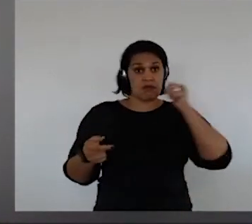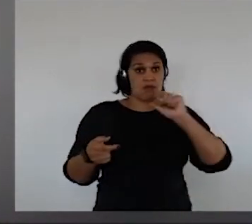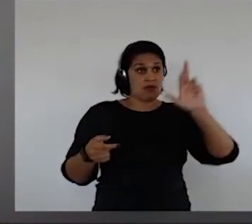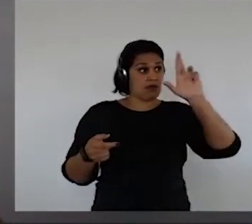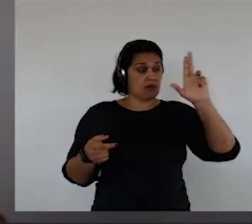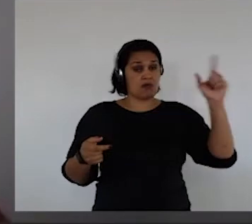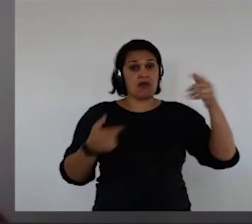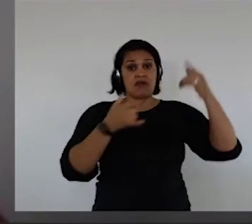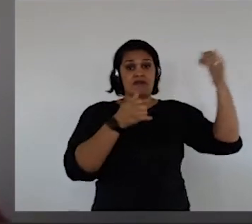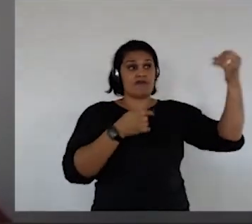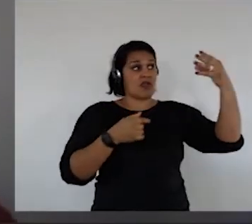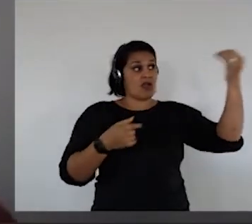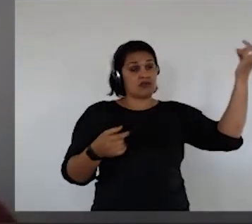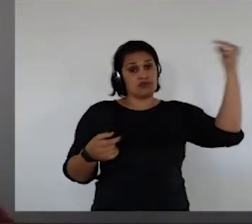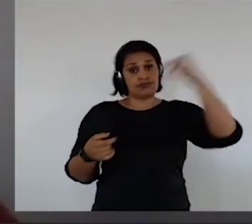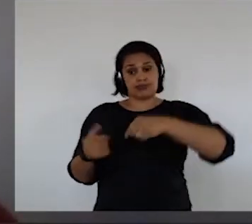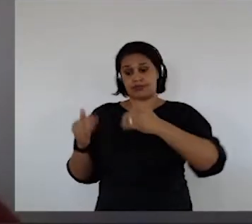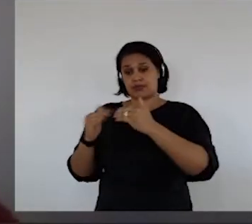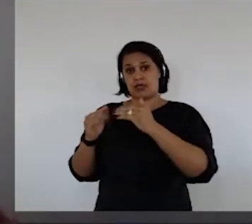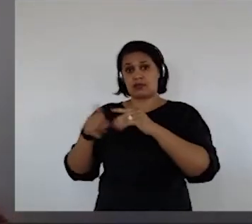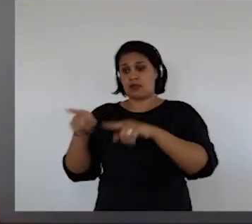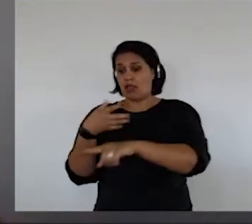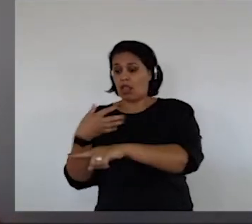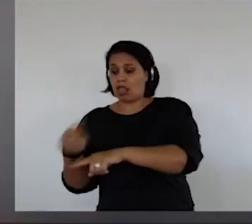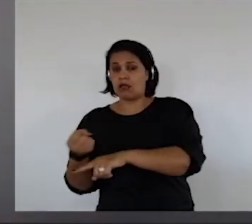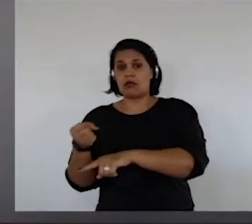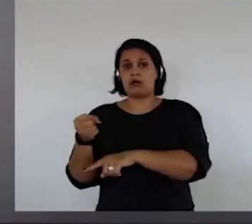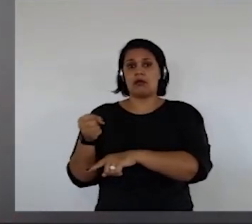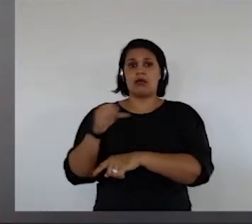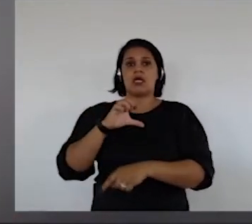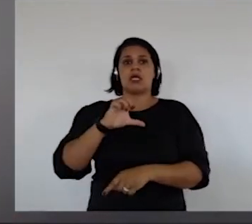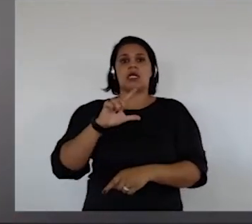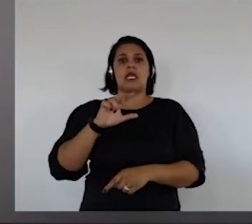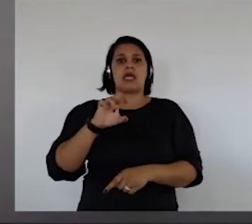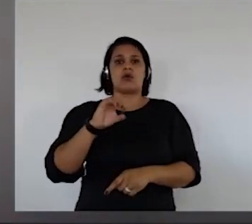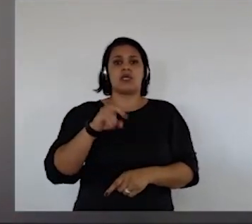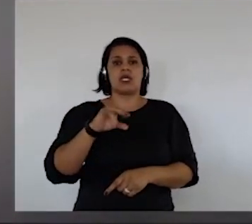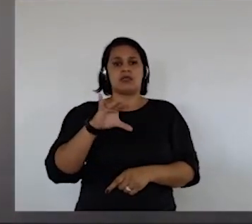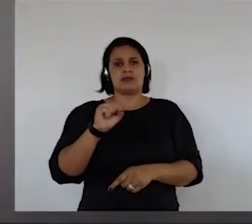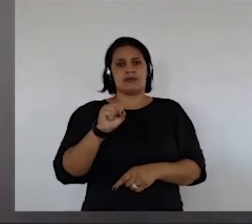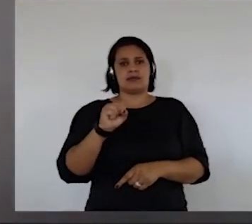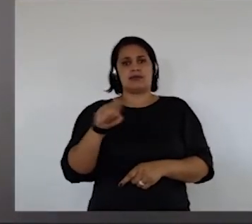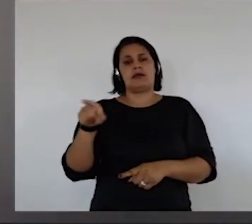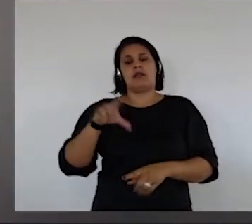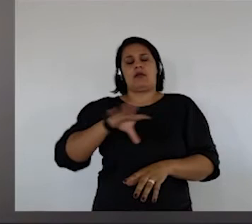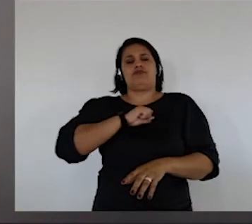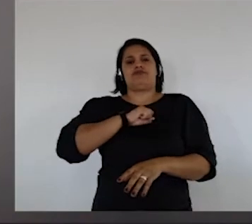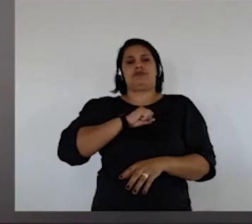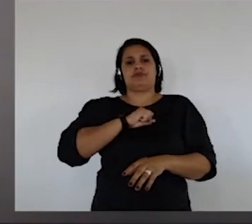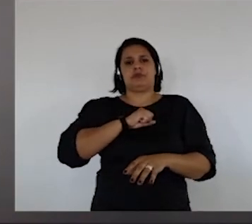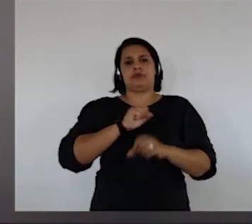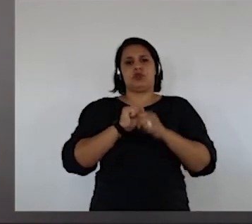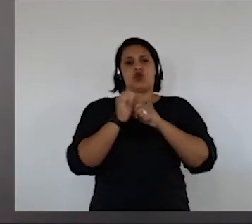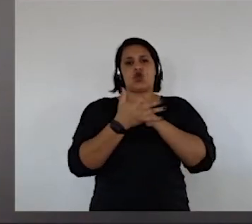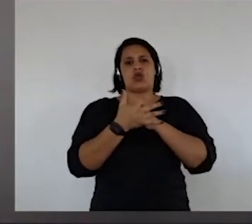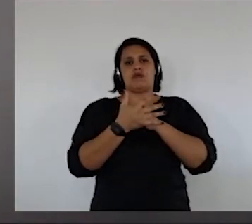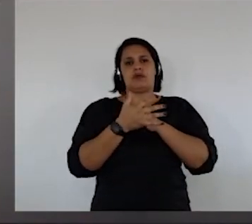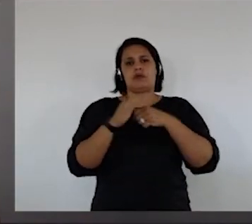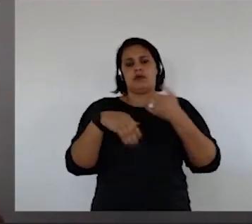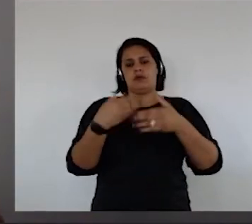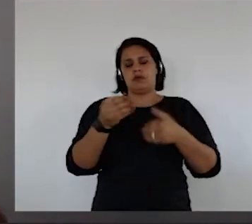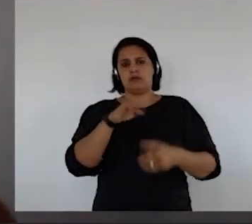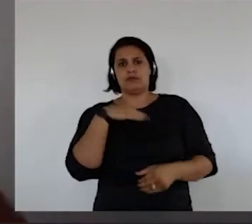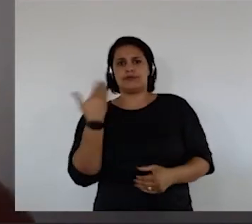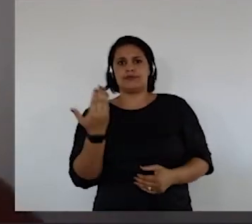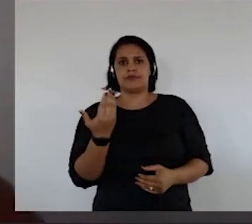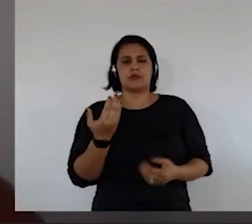pegou coronavírus e morreu. A companheira Cleonice, lá do Rio de Janeiro. Sabe? Então, como é essa abertura econômica? Como